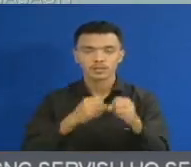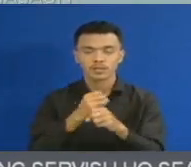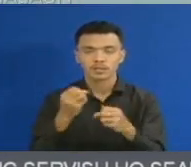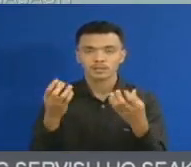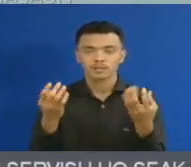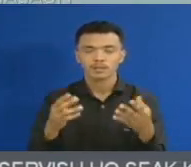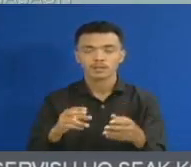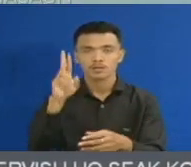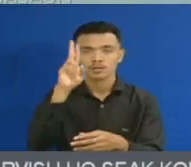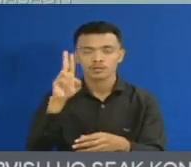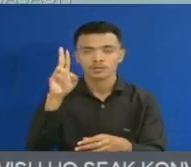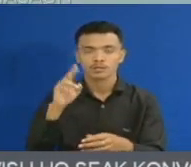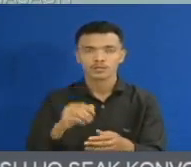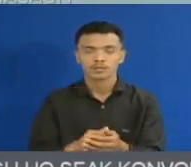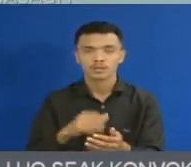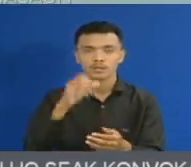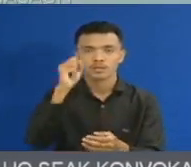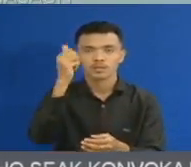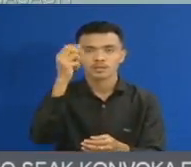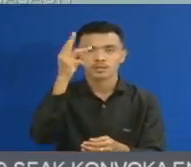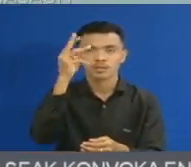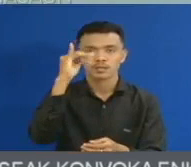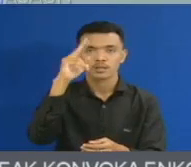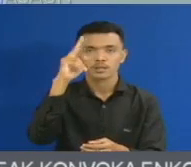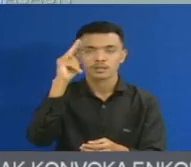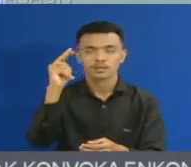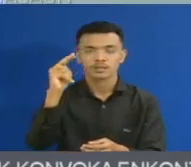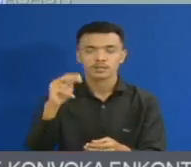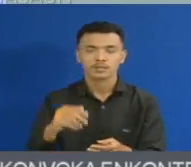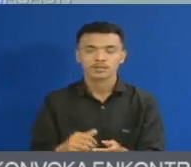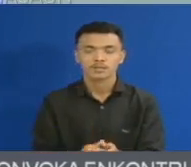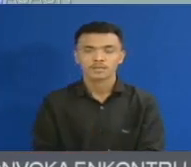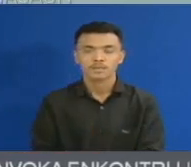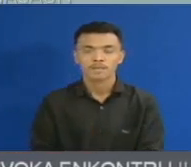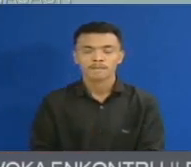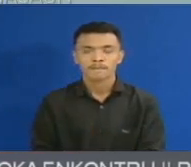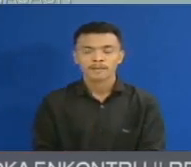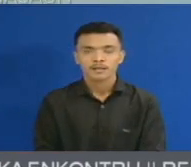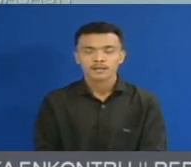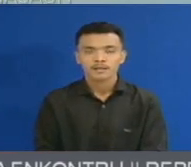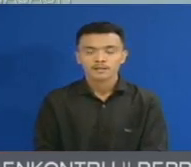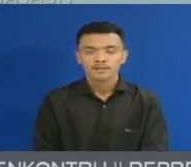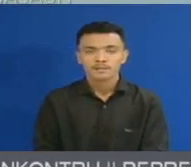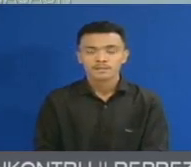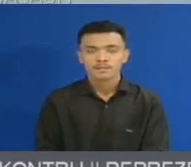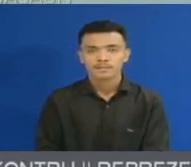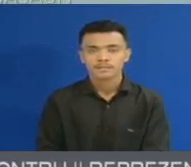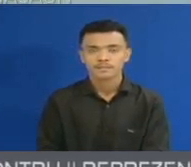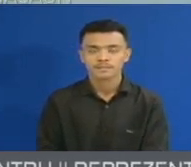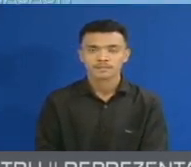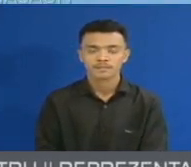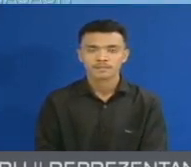de. Oh be nasa sanyo de mota bomba de. Uza mota bomba nene ami uza